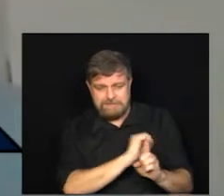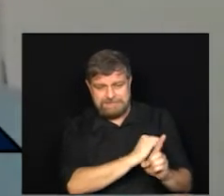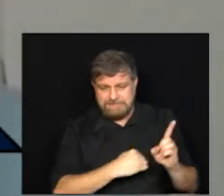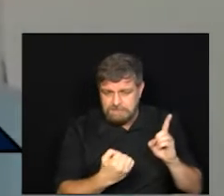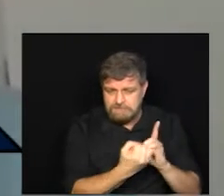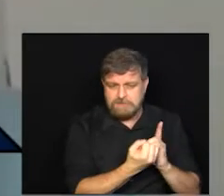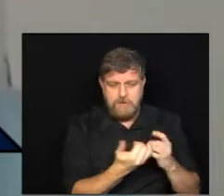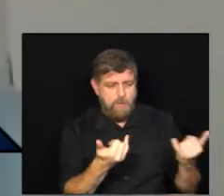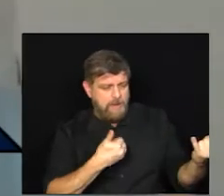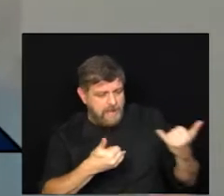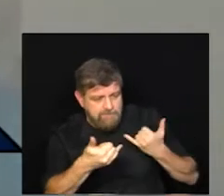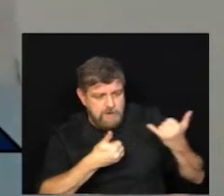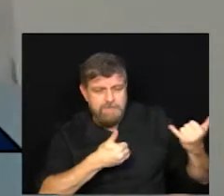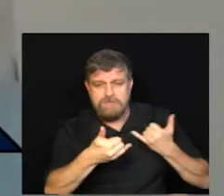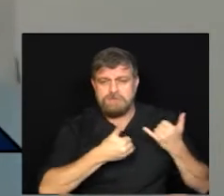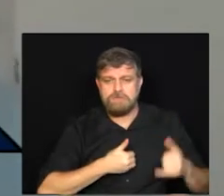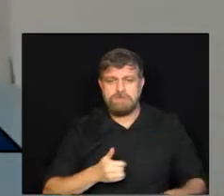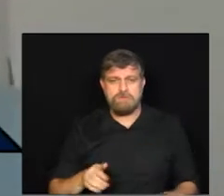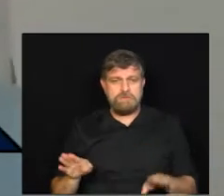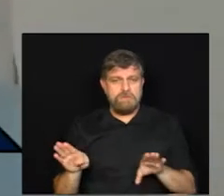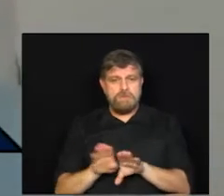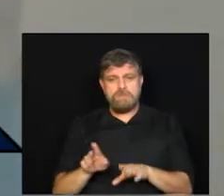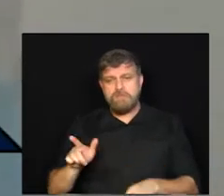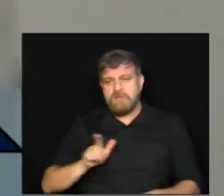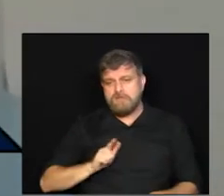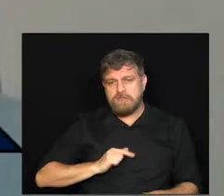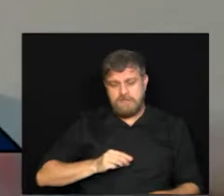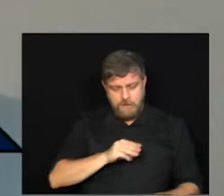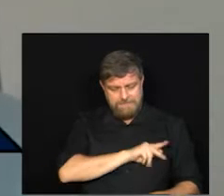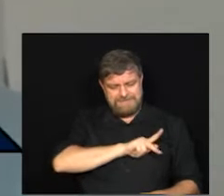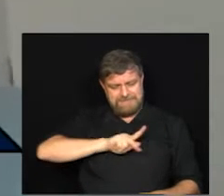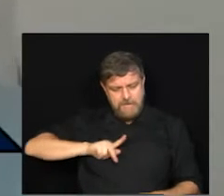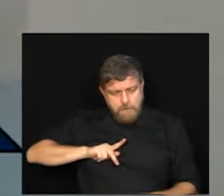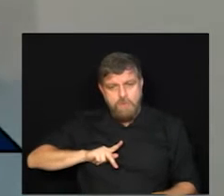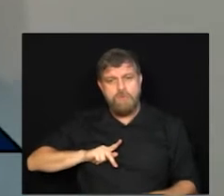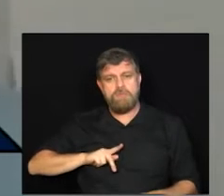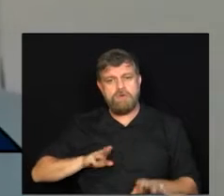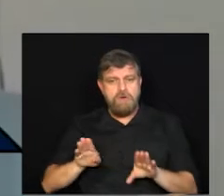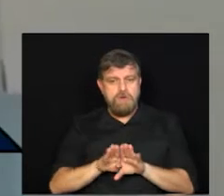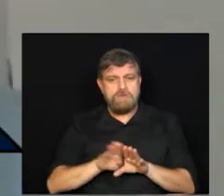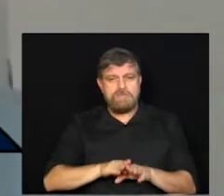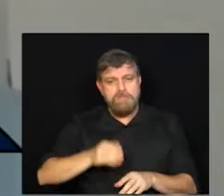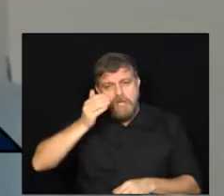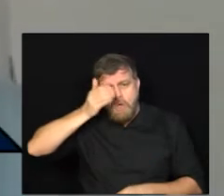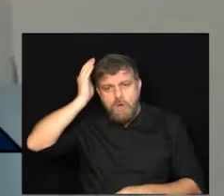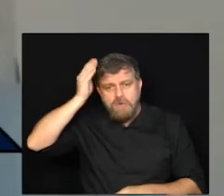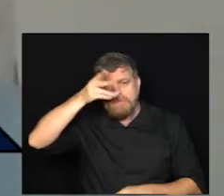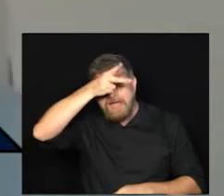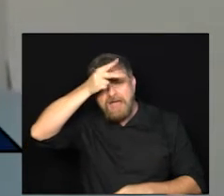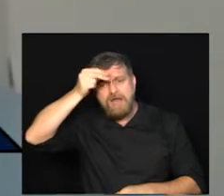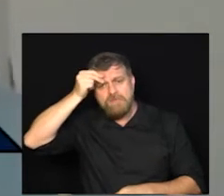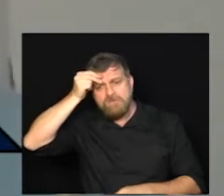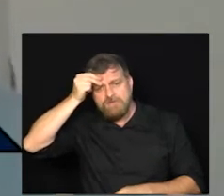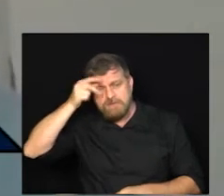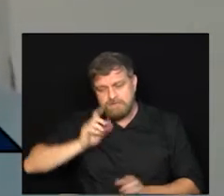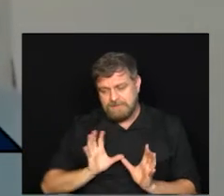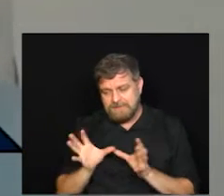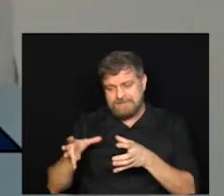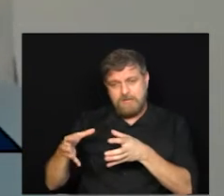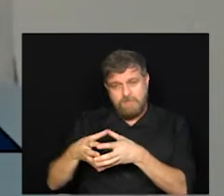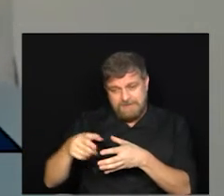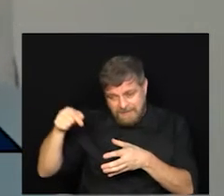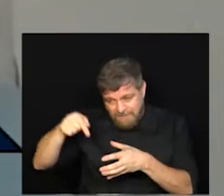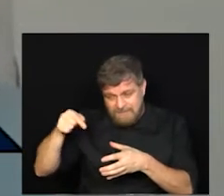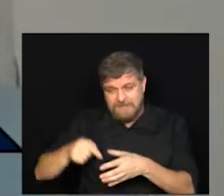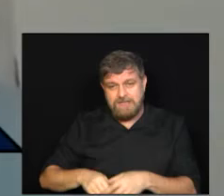informações, recorrermos ao próprio Ministério Público, ao prefeito municipal, nessa comissão que